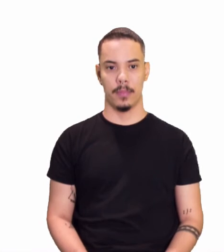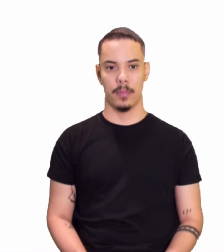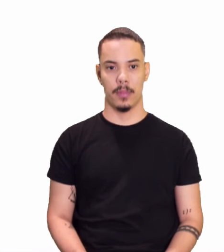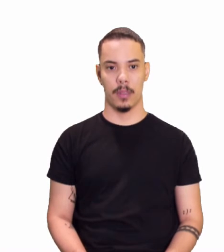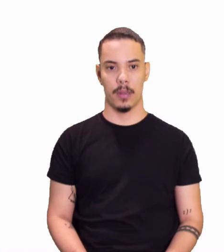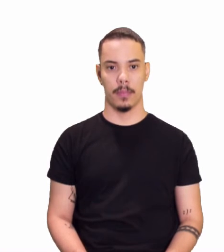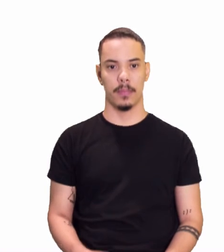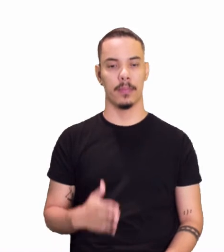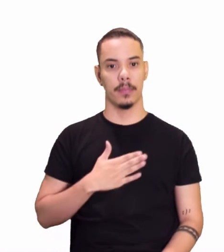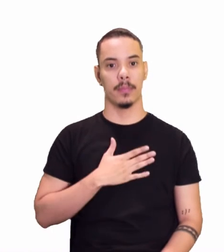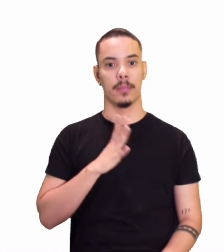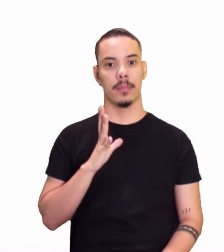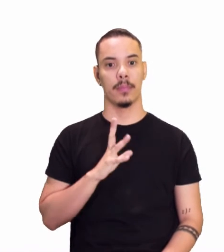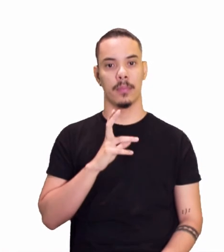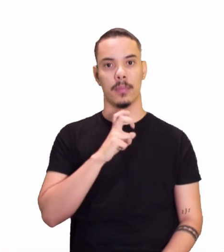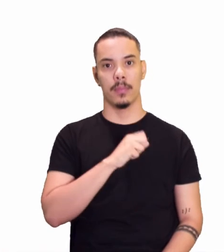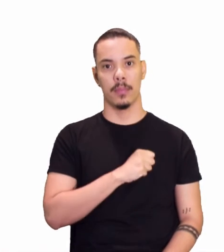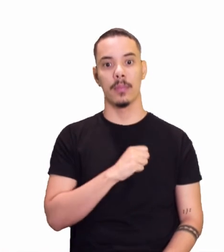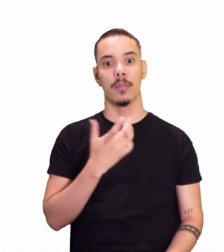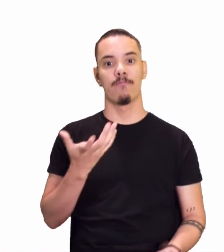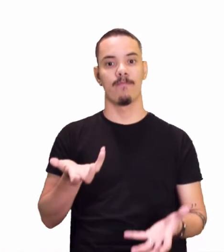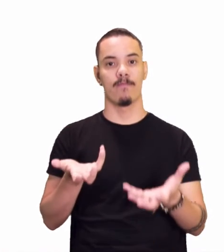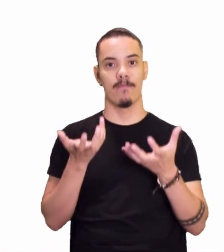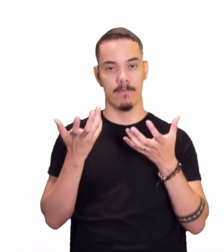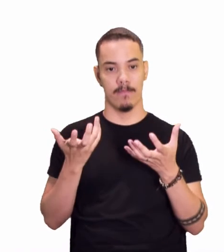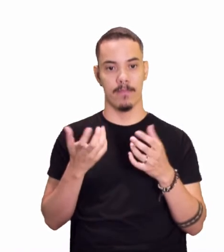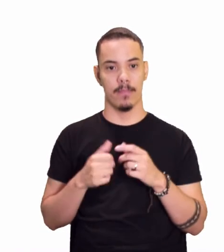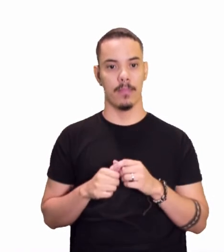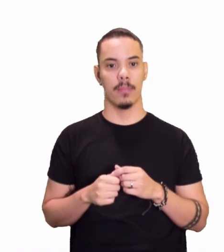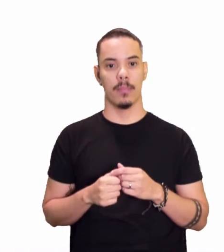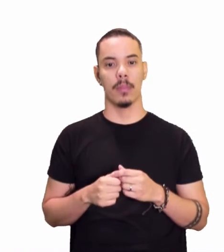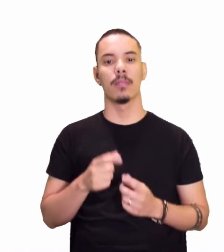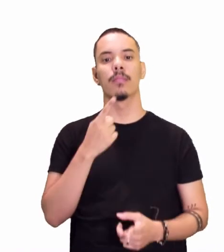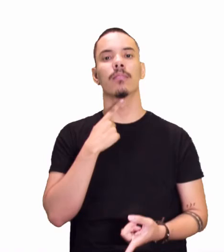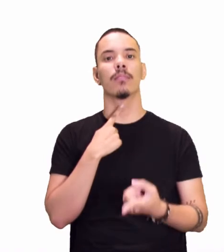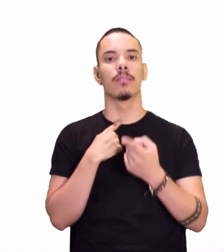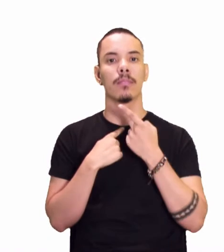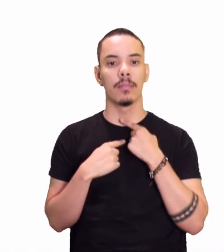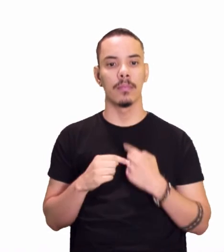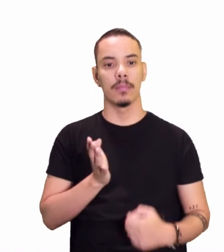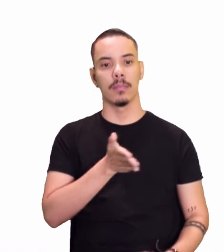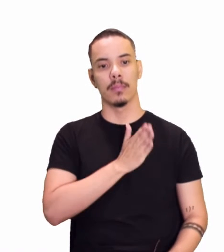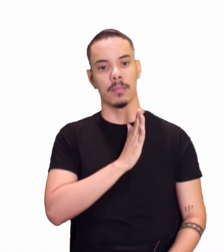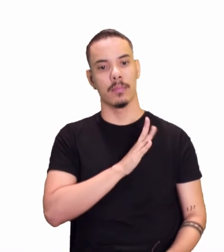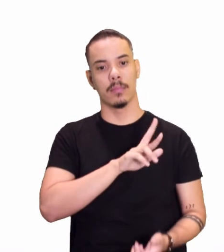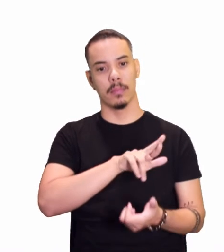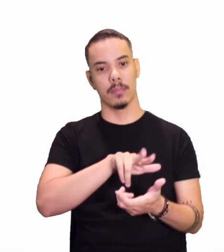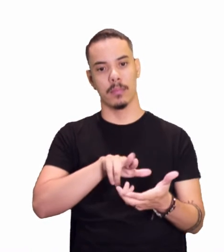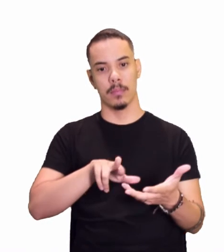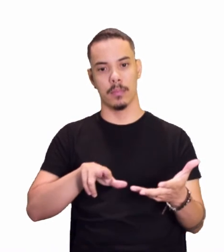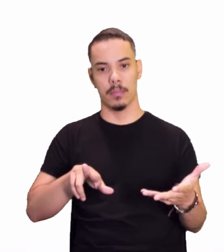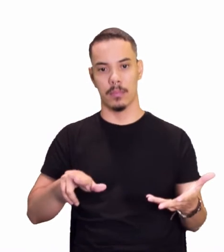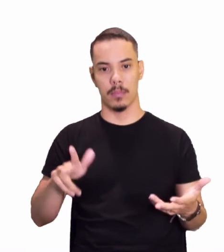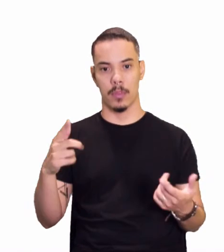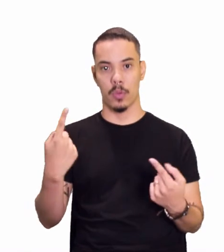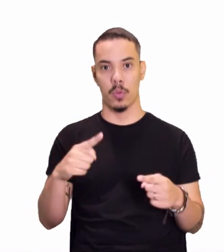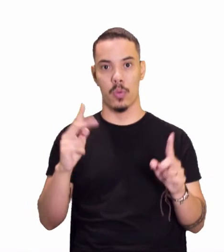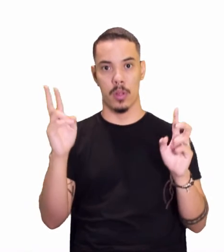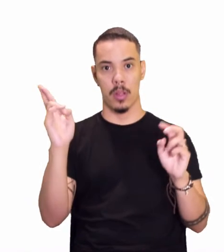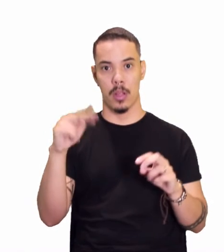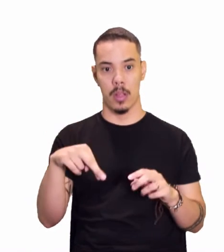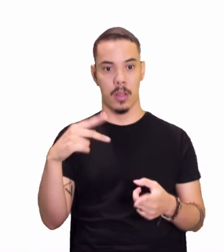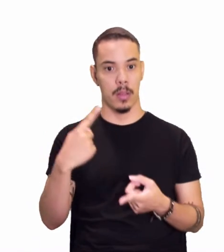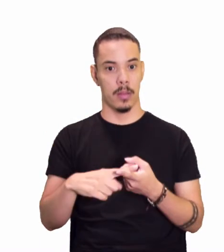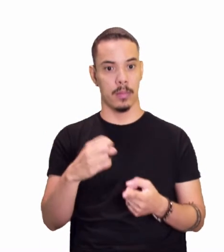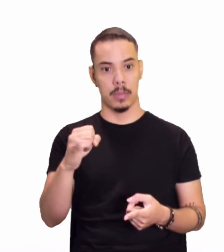leitura. Meu amor, tanto vos quero, que deseja o coração mil coisas contra a razão. Porque se